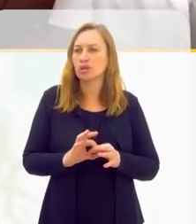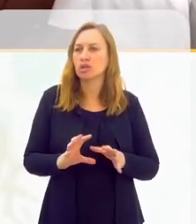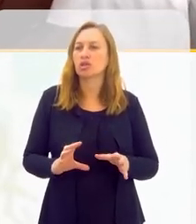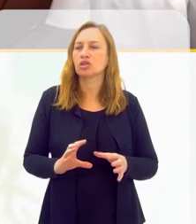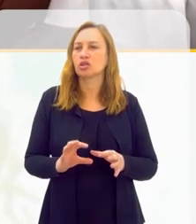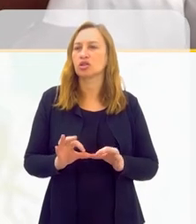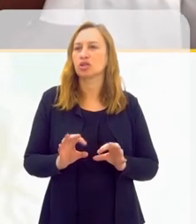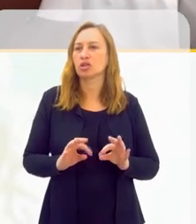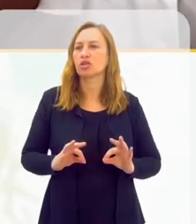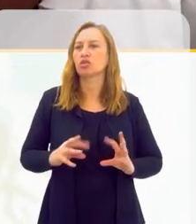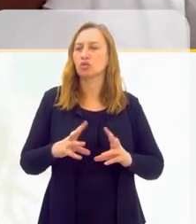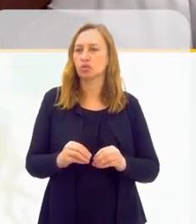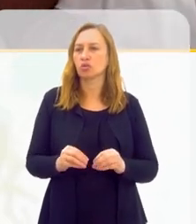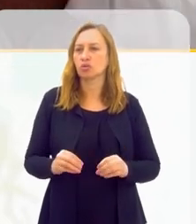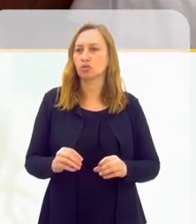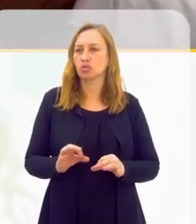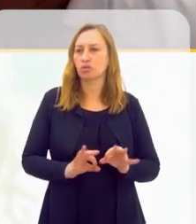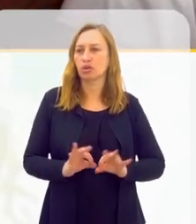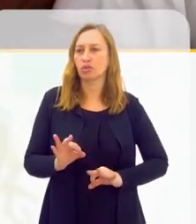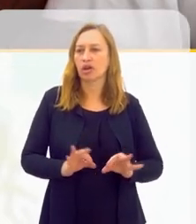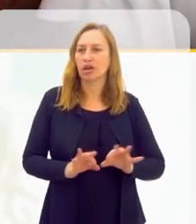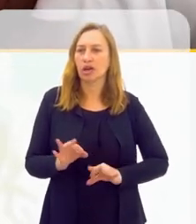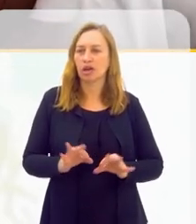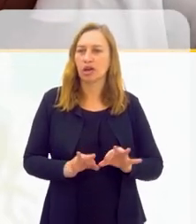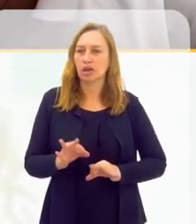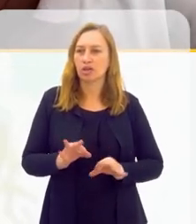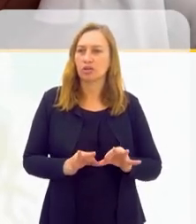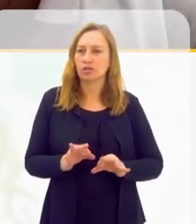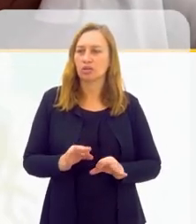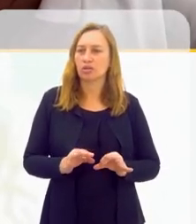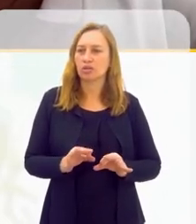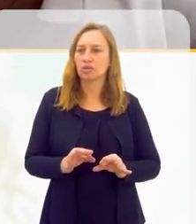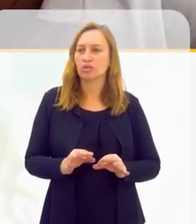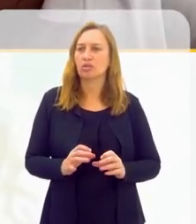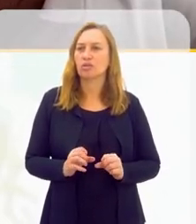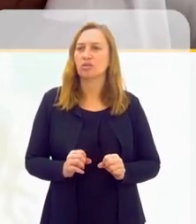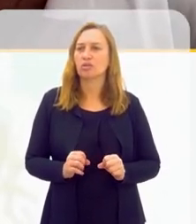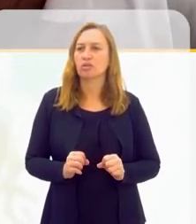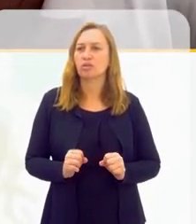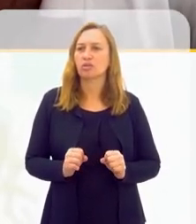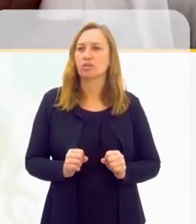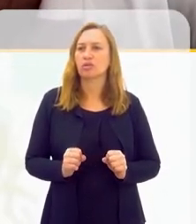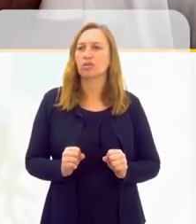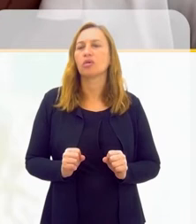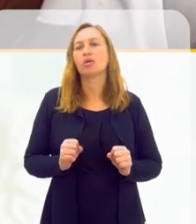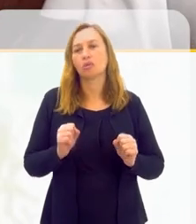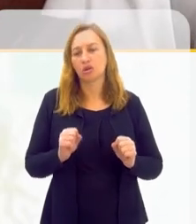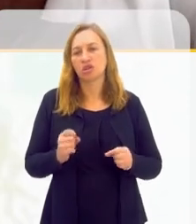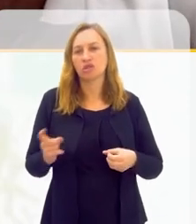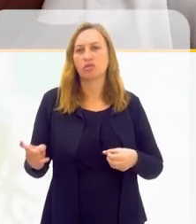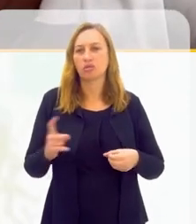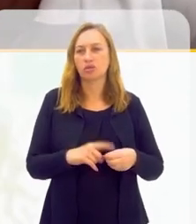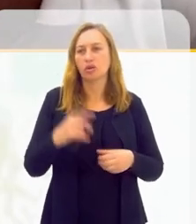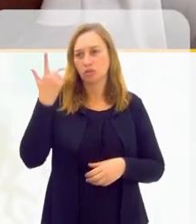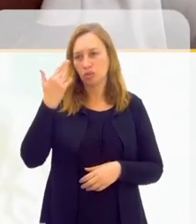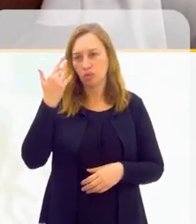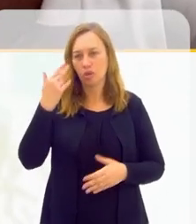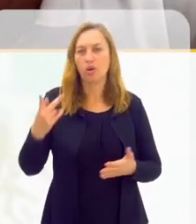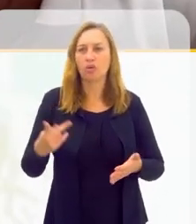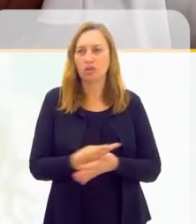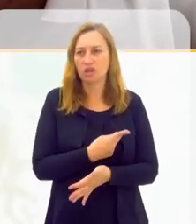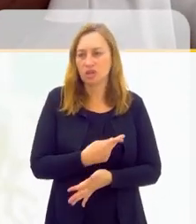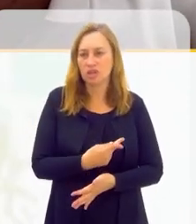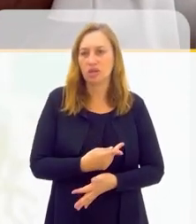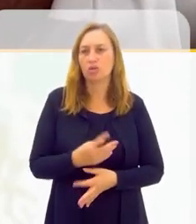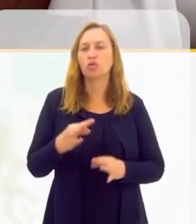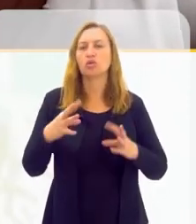deixar os conteúdos práticos para quando as limitações, do Covid ficassem menores ou fossem menores, e assim aconteceu, correu